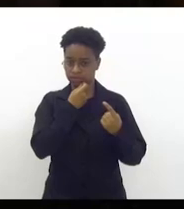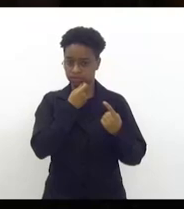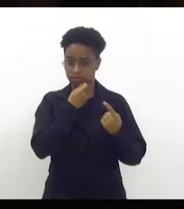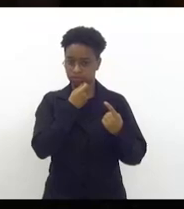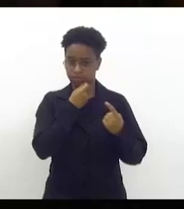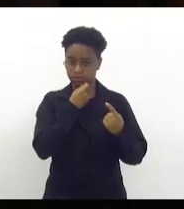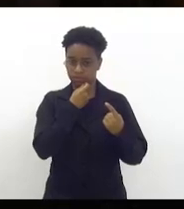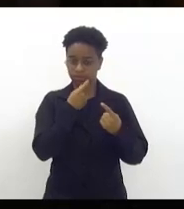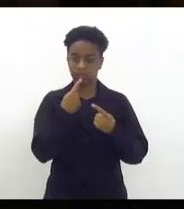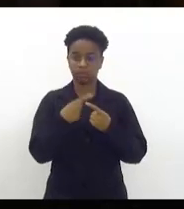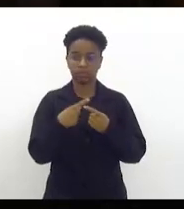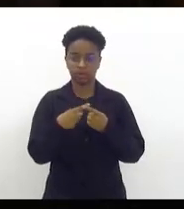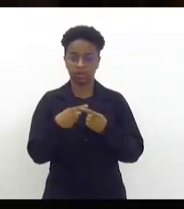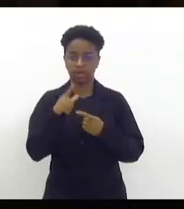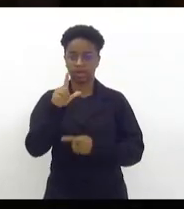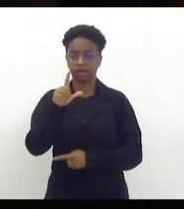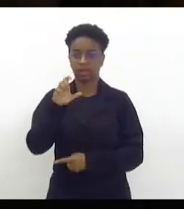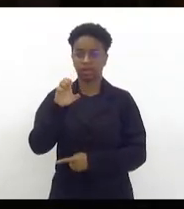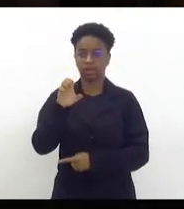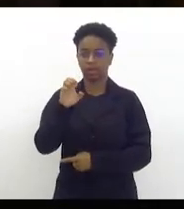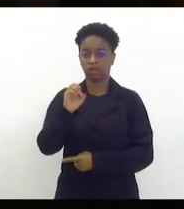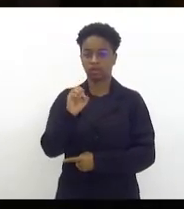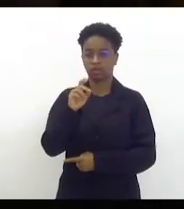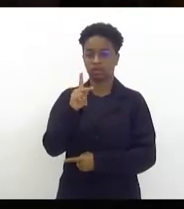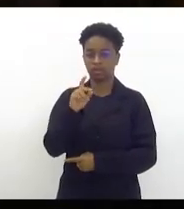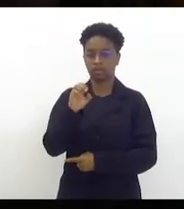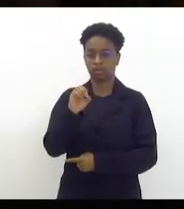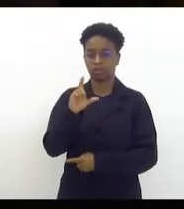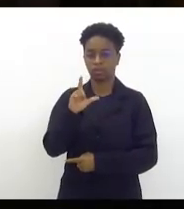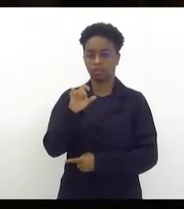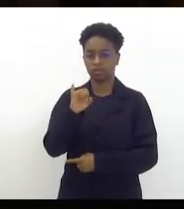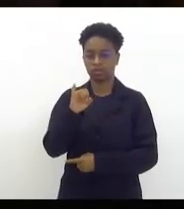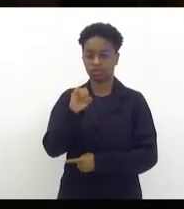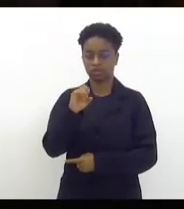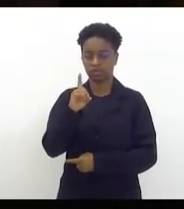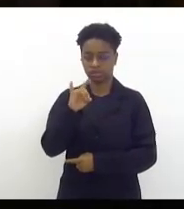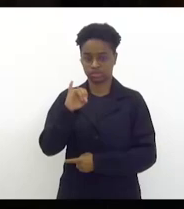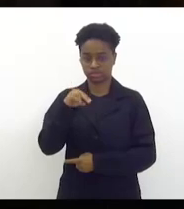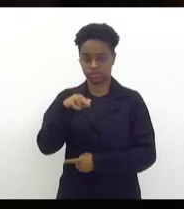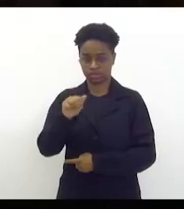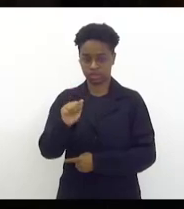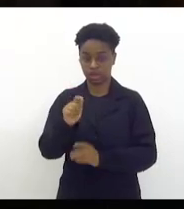quando Dona Leopoldina assinou